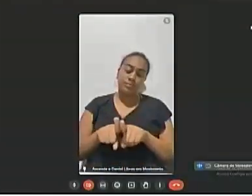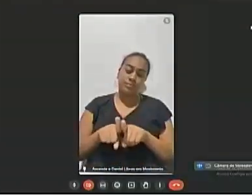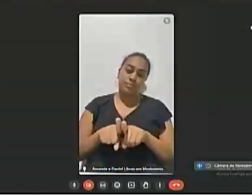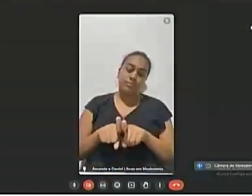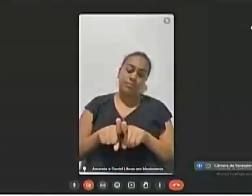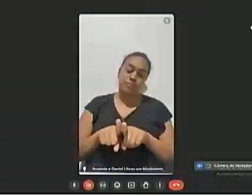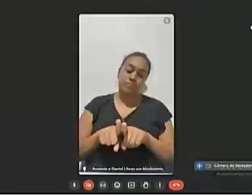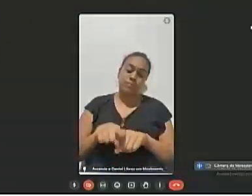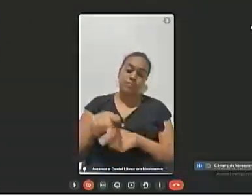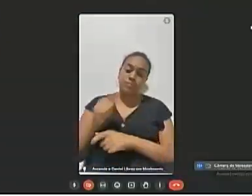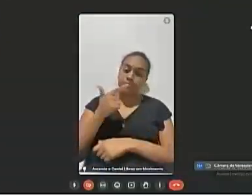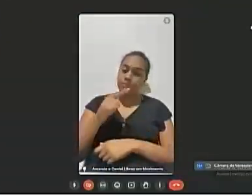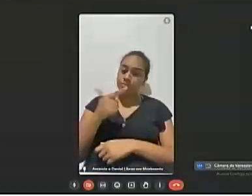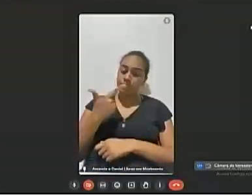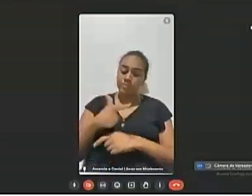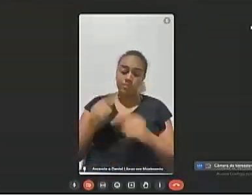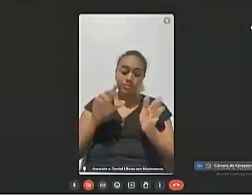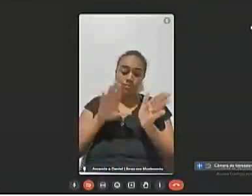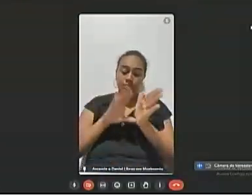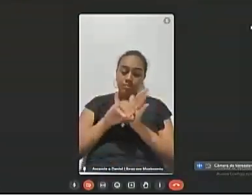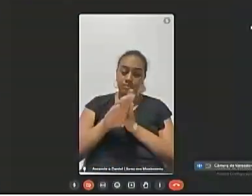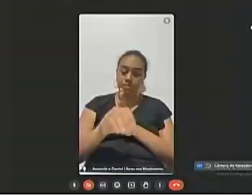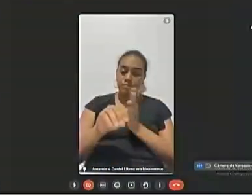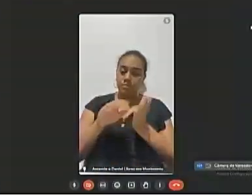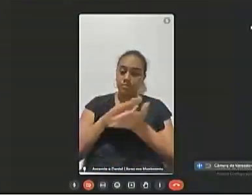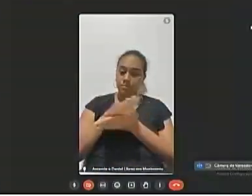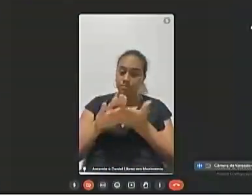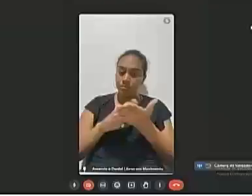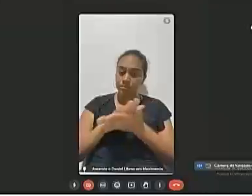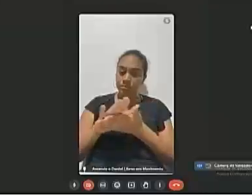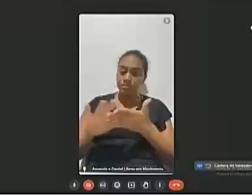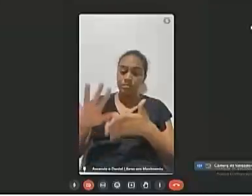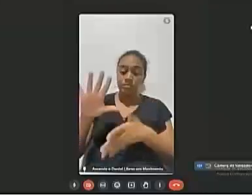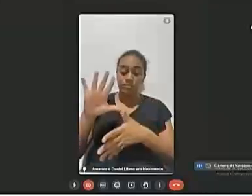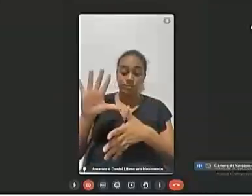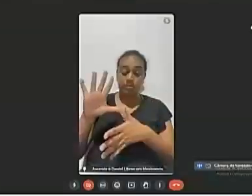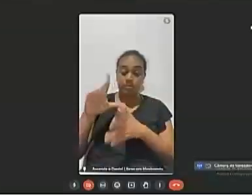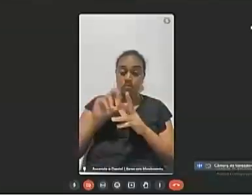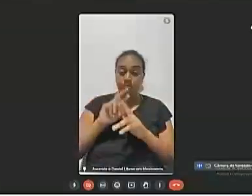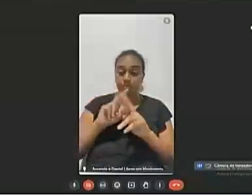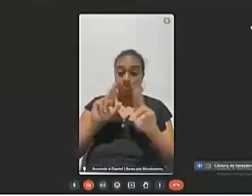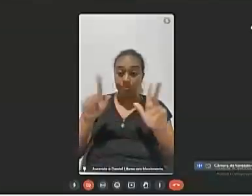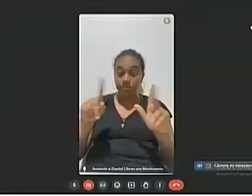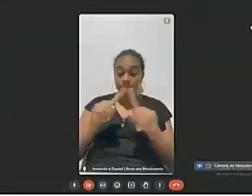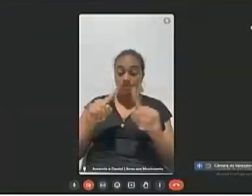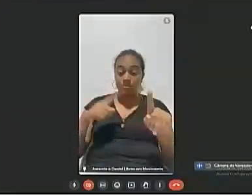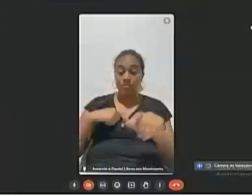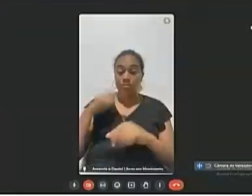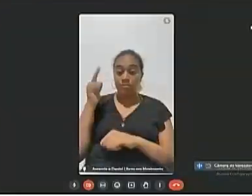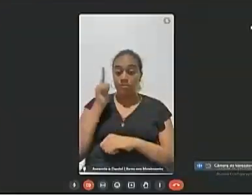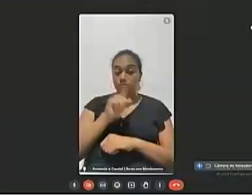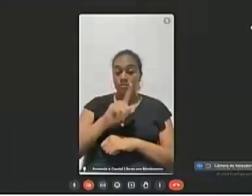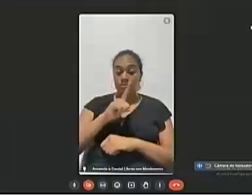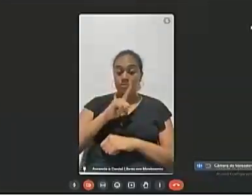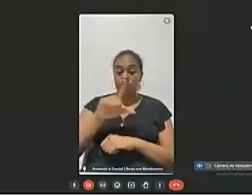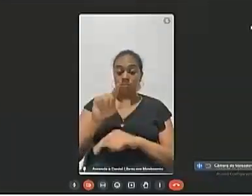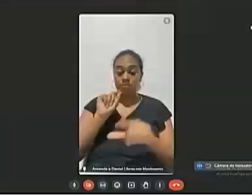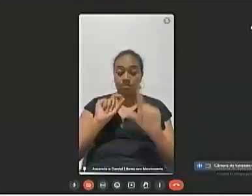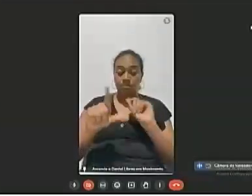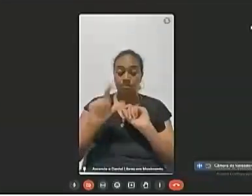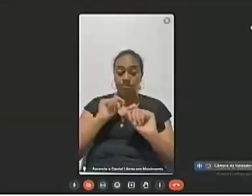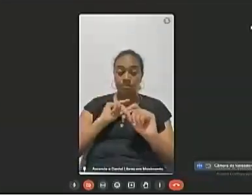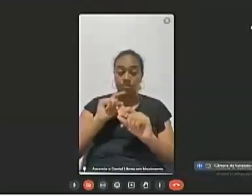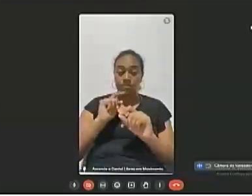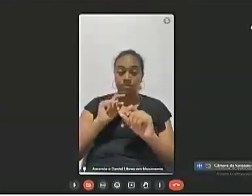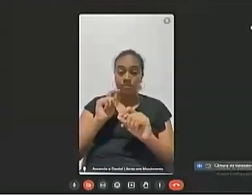não existia o Google Earth, os mapas eram um pouco mais precários, mas nós conseguimos obter um levantamento cartográfico feito